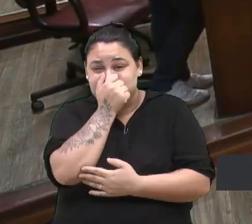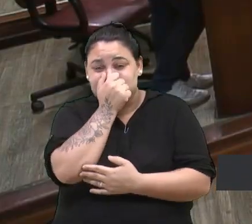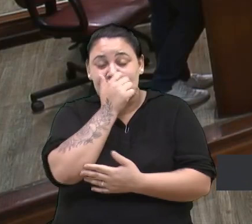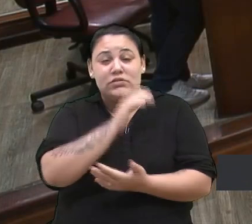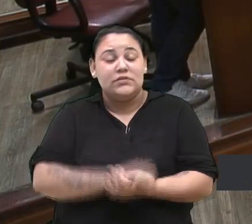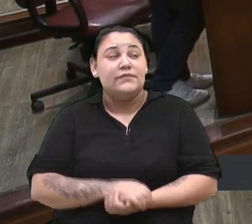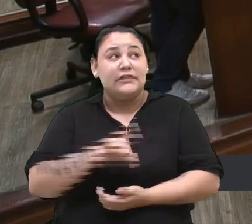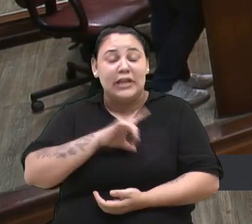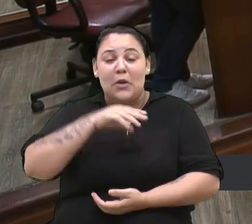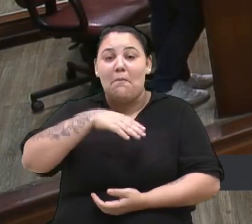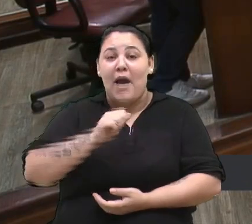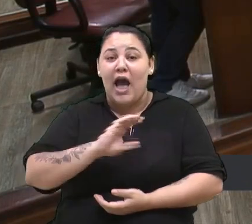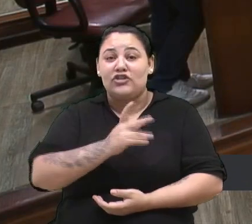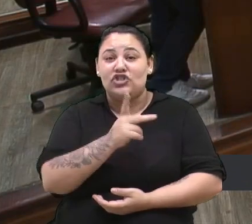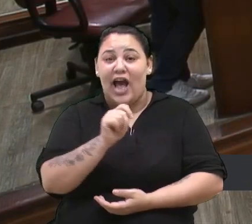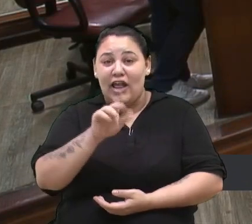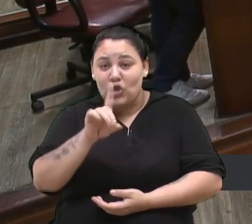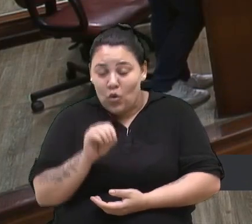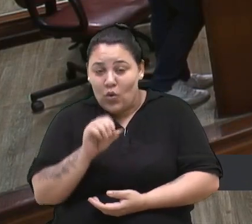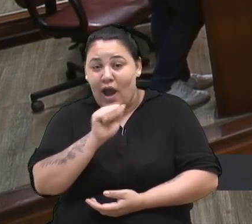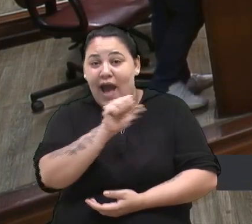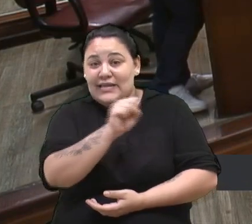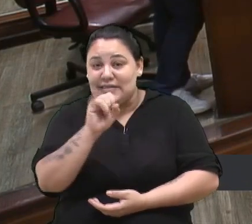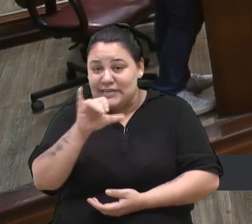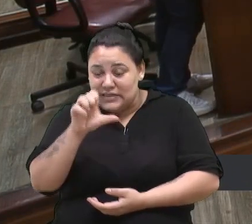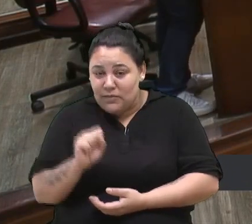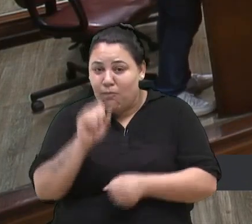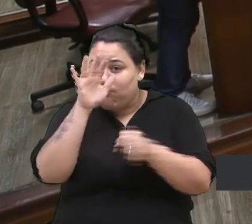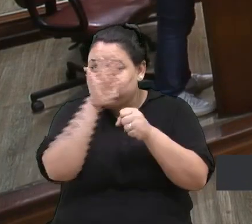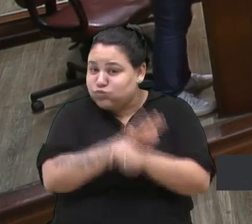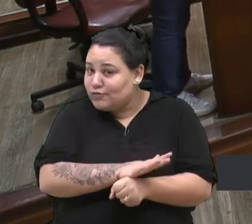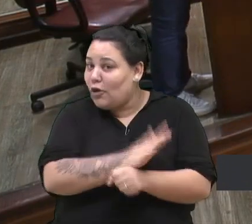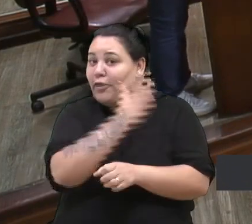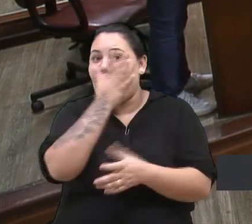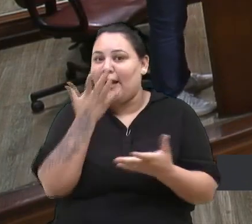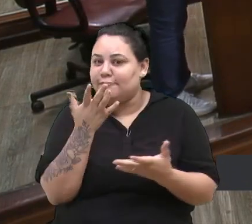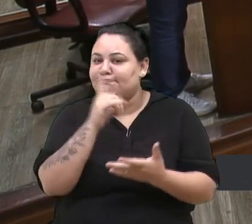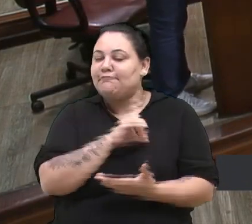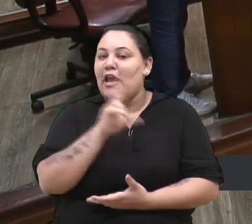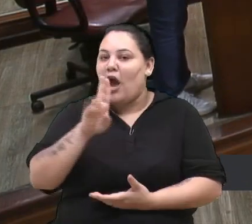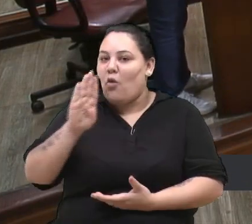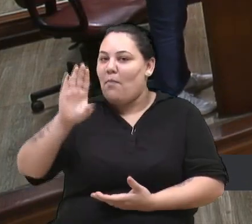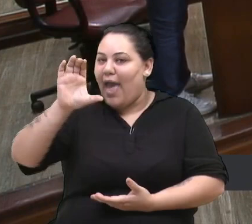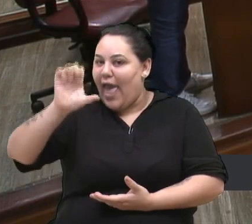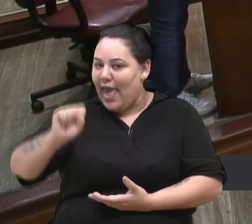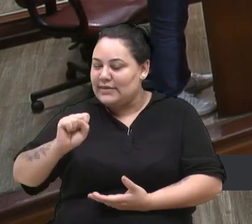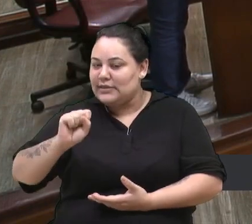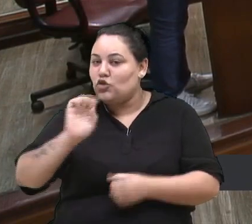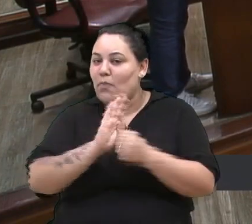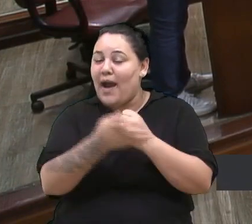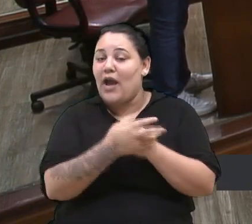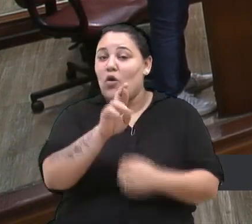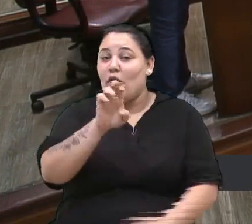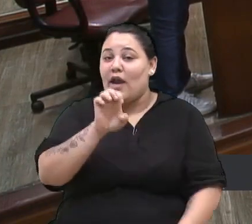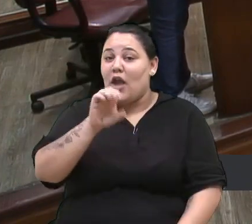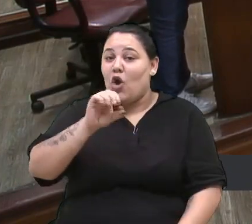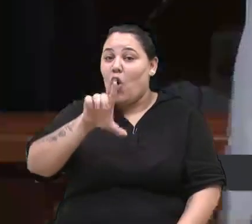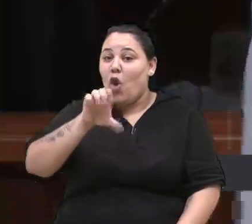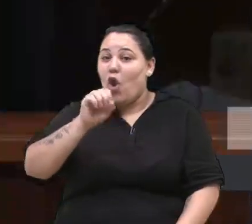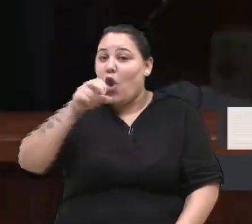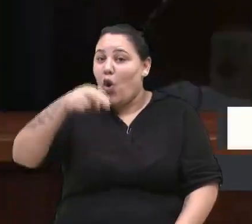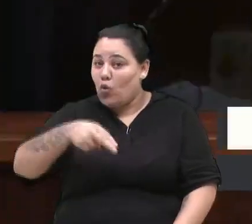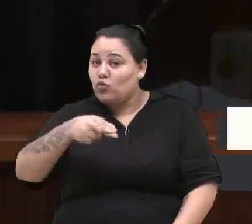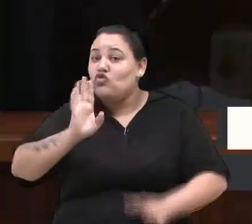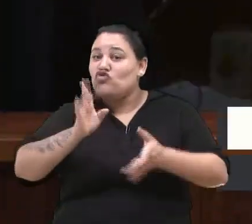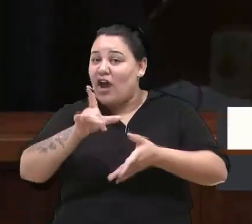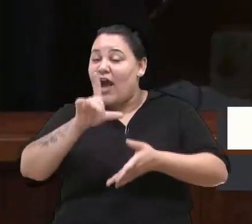Assis, lotado. Nós temos a UBS do Reolon, que é uma ótima UBS, mas que já trabalha no limite. Aí vocês imaginem,